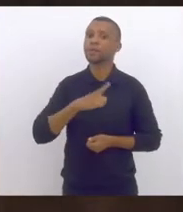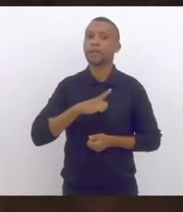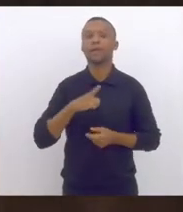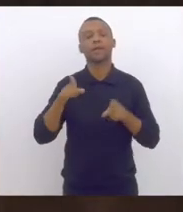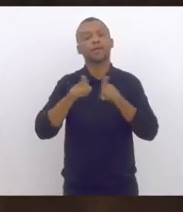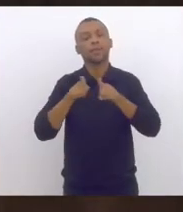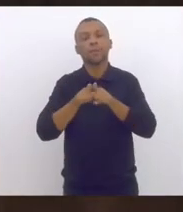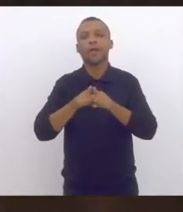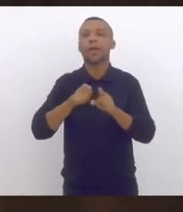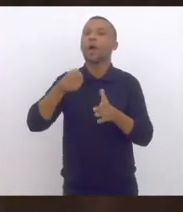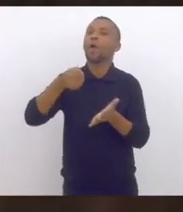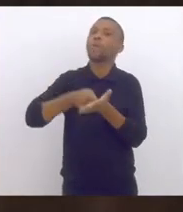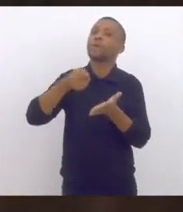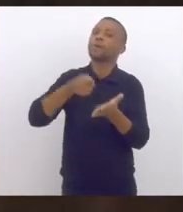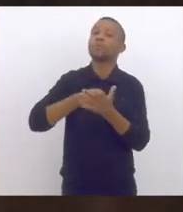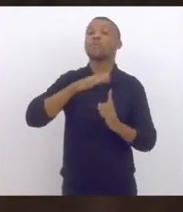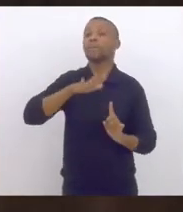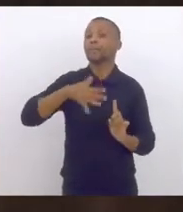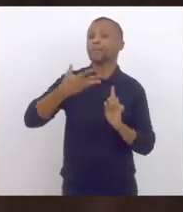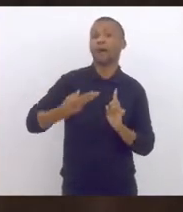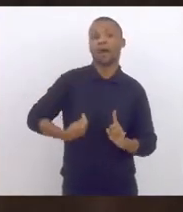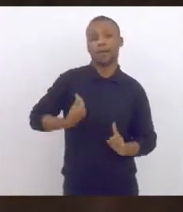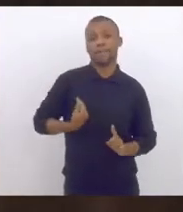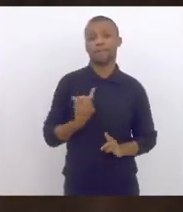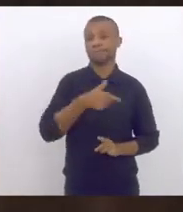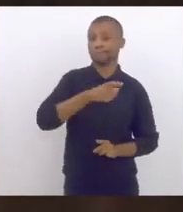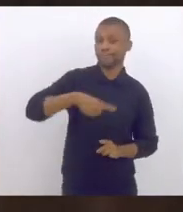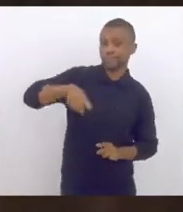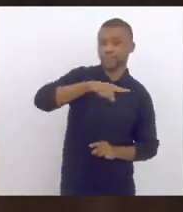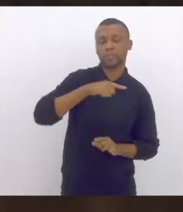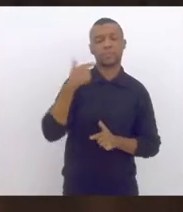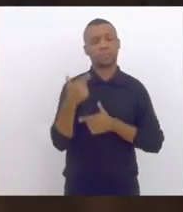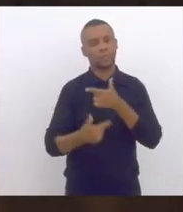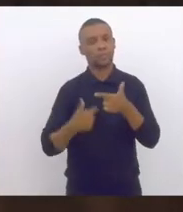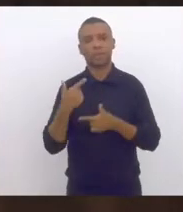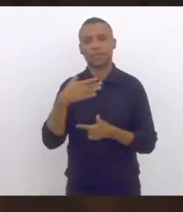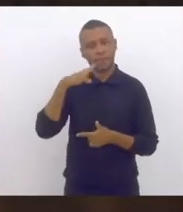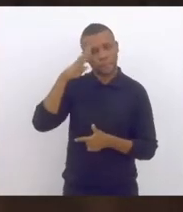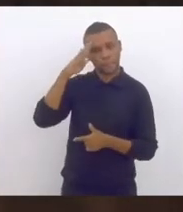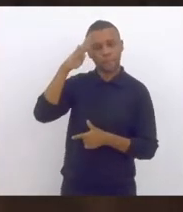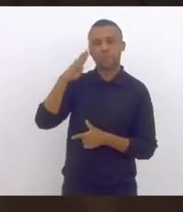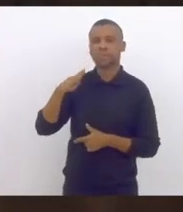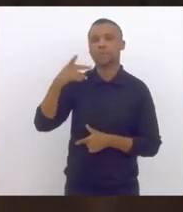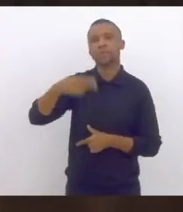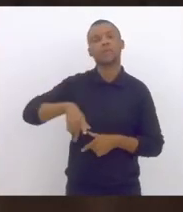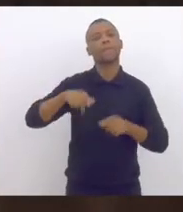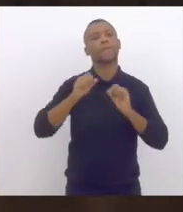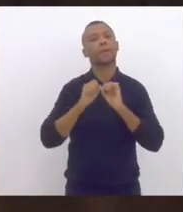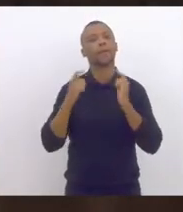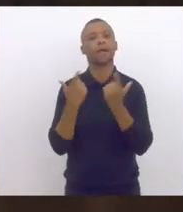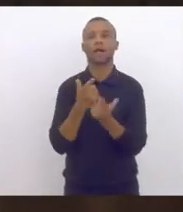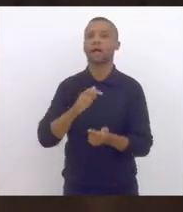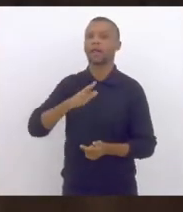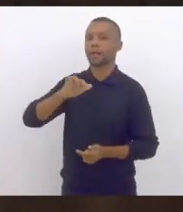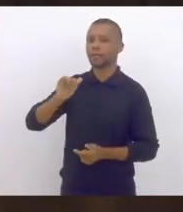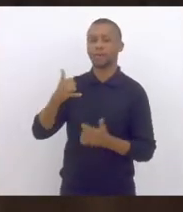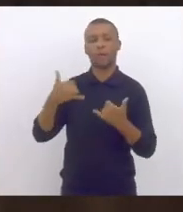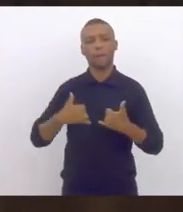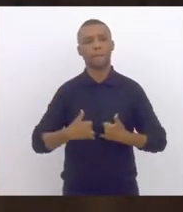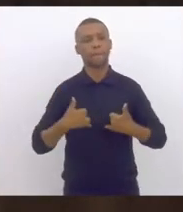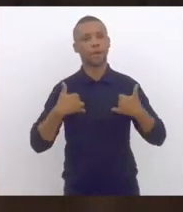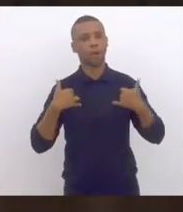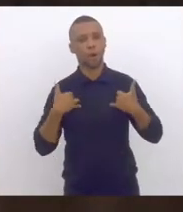de homenagear em vida aqueles que fizeram muito, especialmente por esse Parlamento. E é uma honra